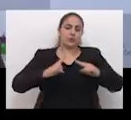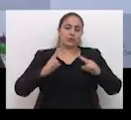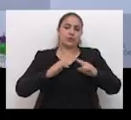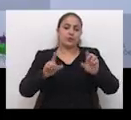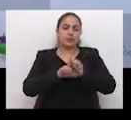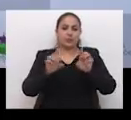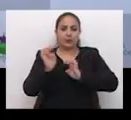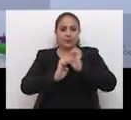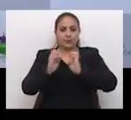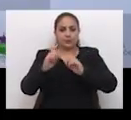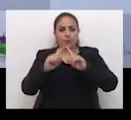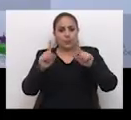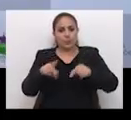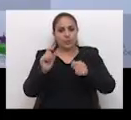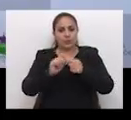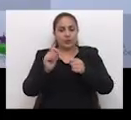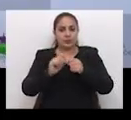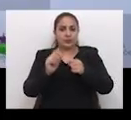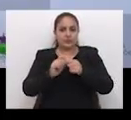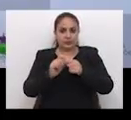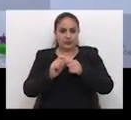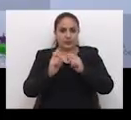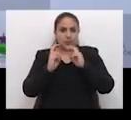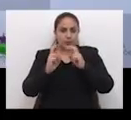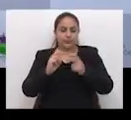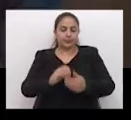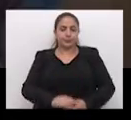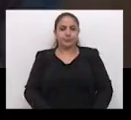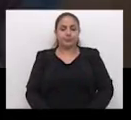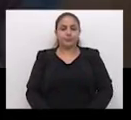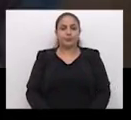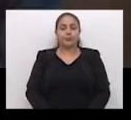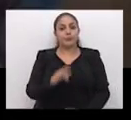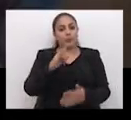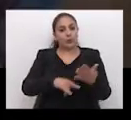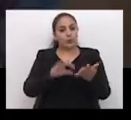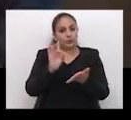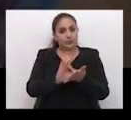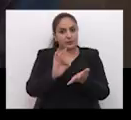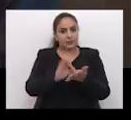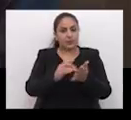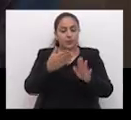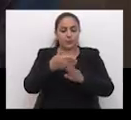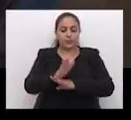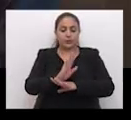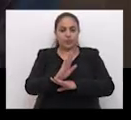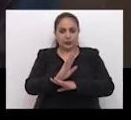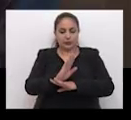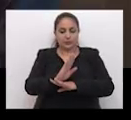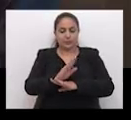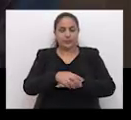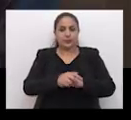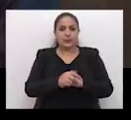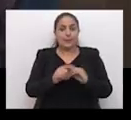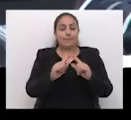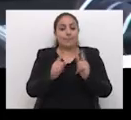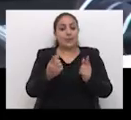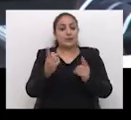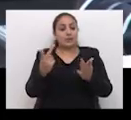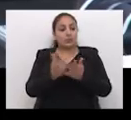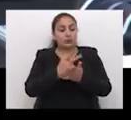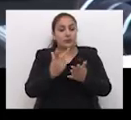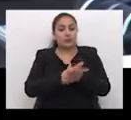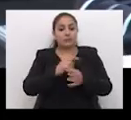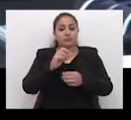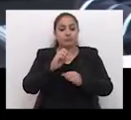empresas privadas e com a empresa pública que vai explorar o transporte coletivo. O texto original foi aprovado por unanimidade,